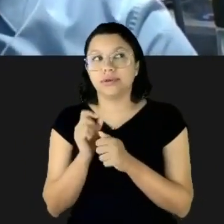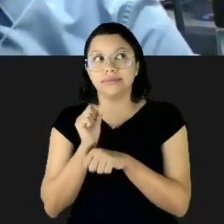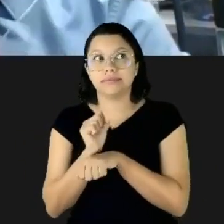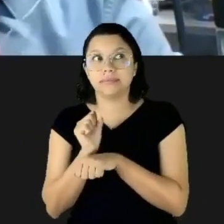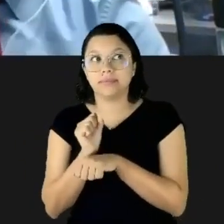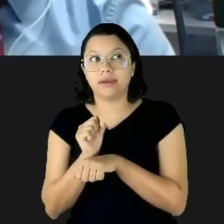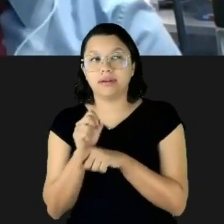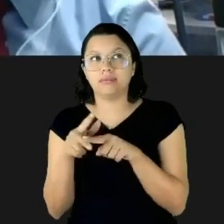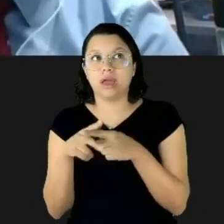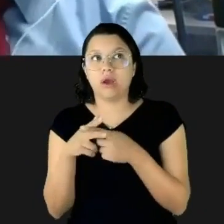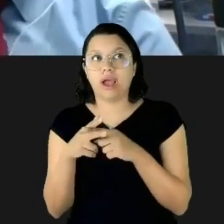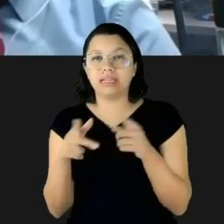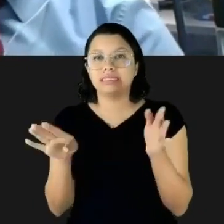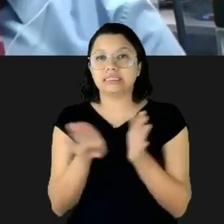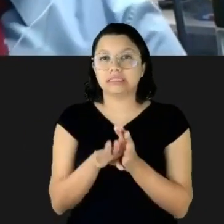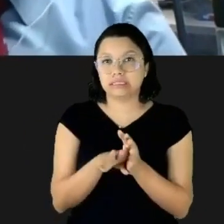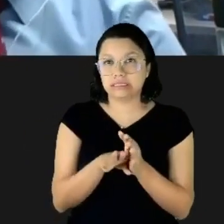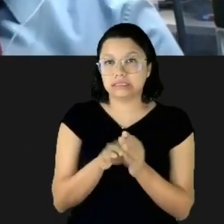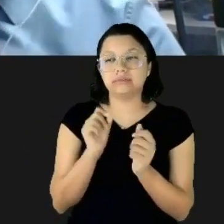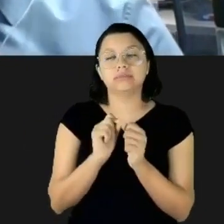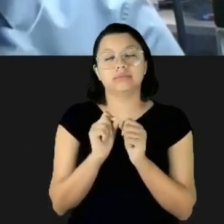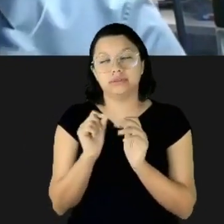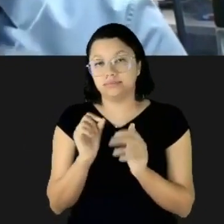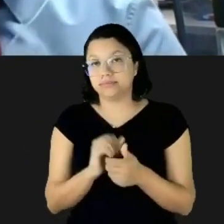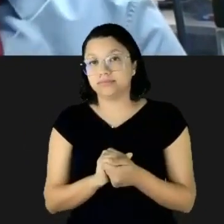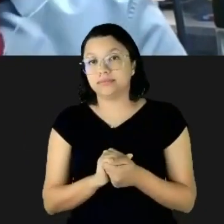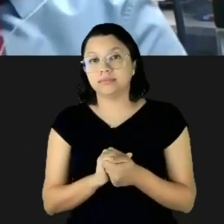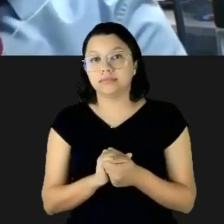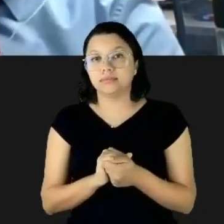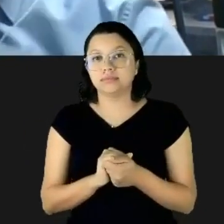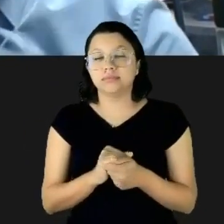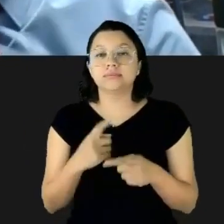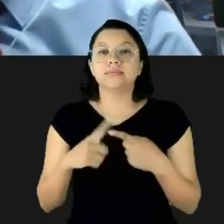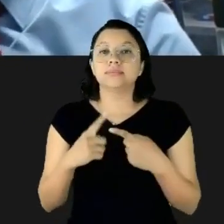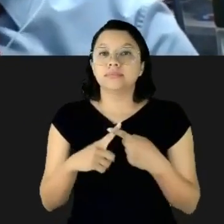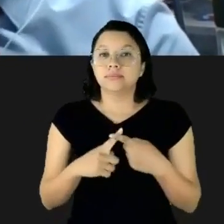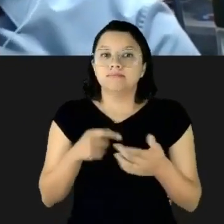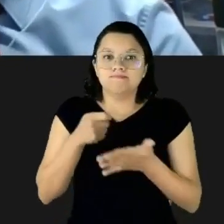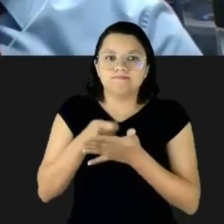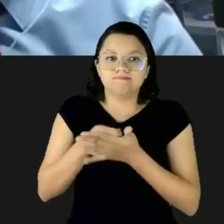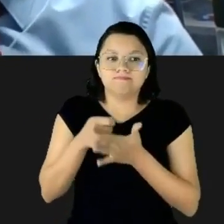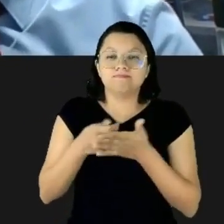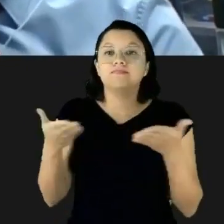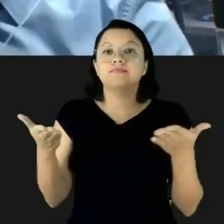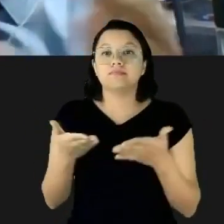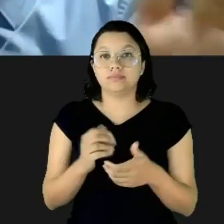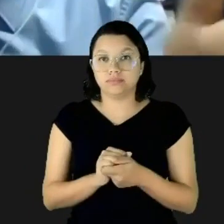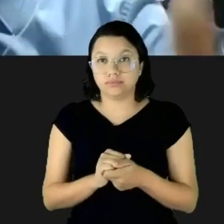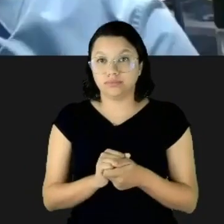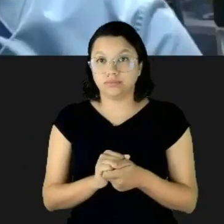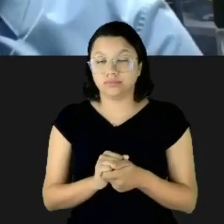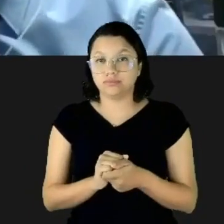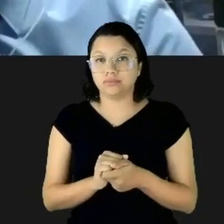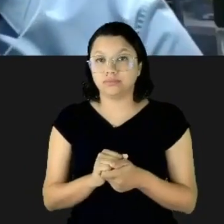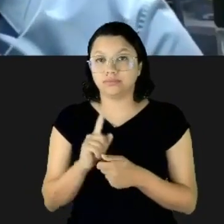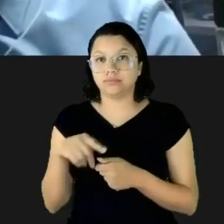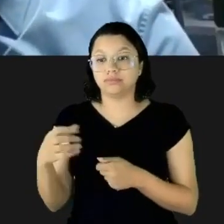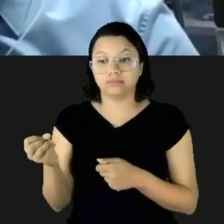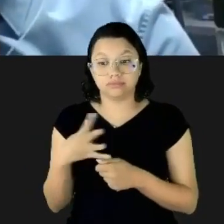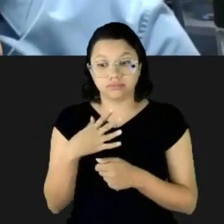correção chegar para que você faça a reação. Porque as cobranças hoje são atuais e